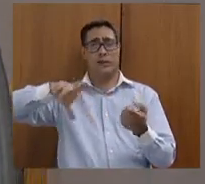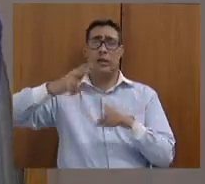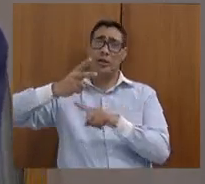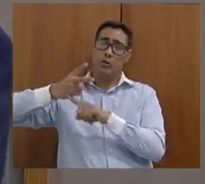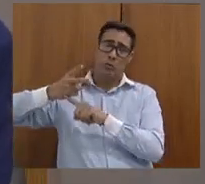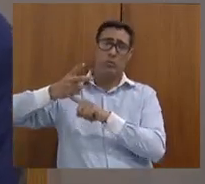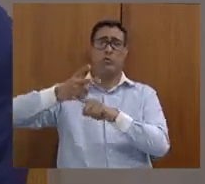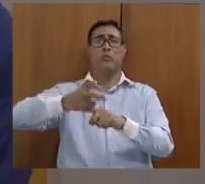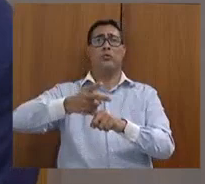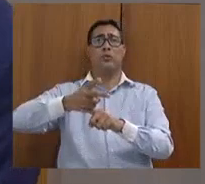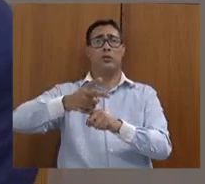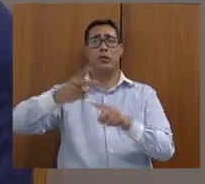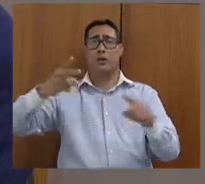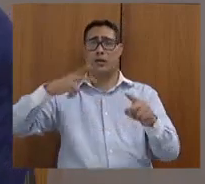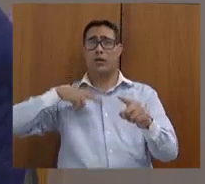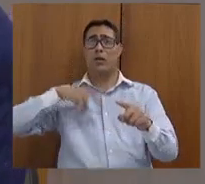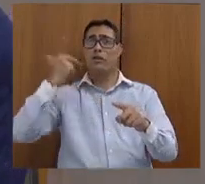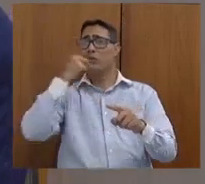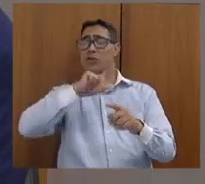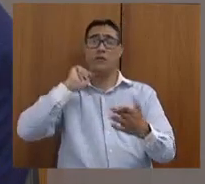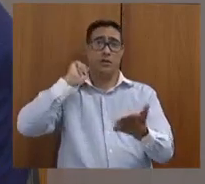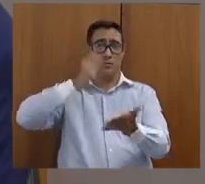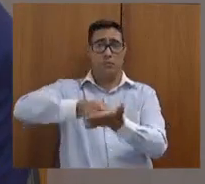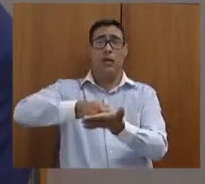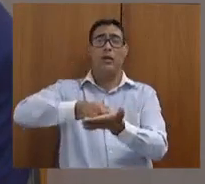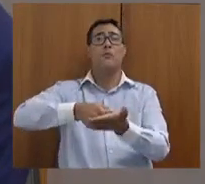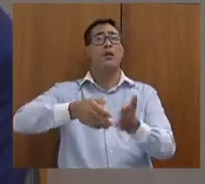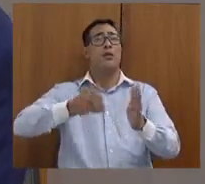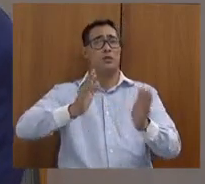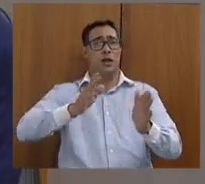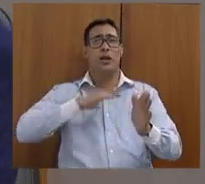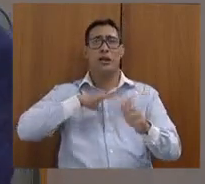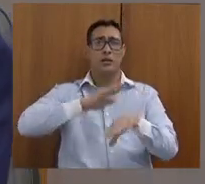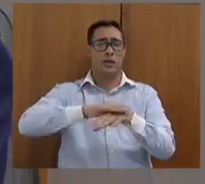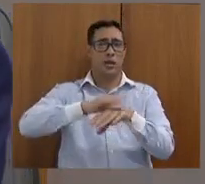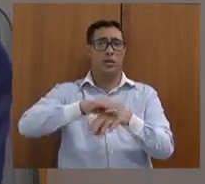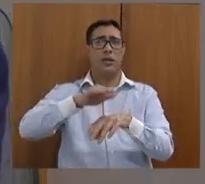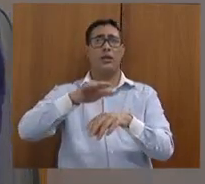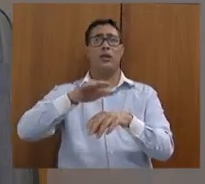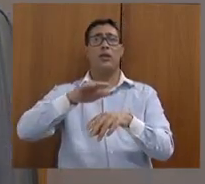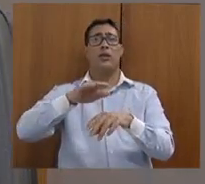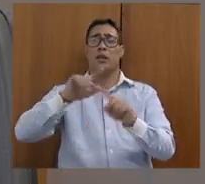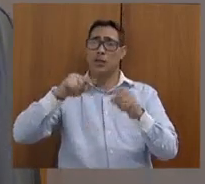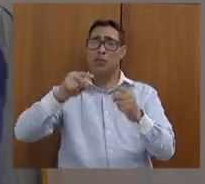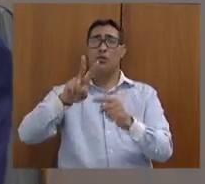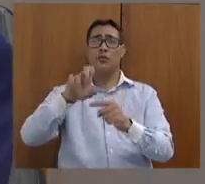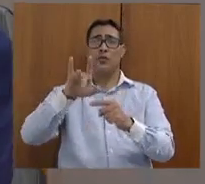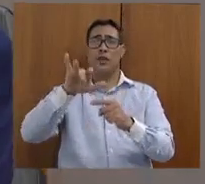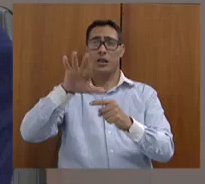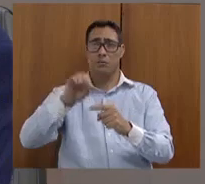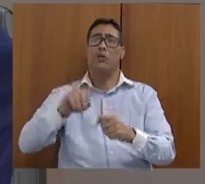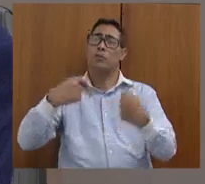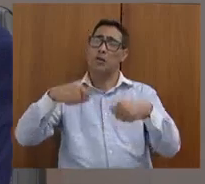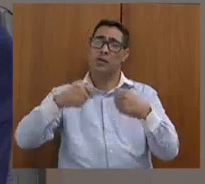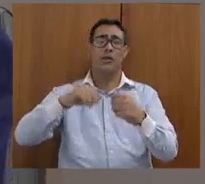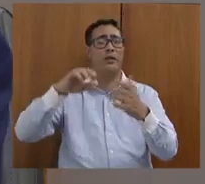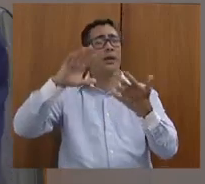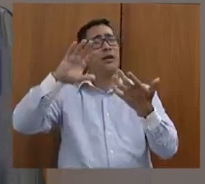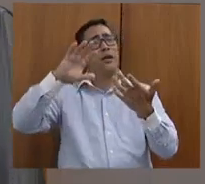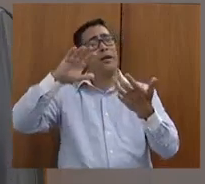aqueles que tinham como fazer o pagamento fizemos tem o tema que tem aquele vencimento que acontece e depois o vencimento não tem como ter que renovar aquela